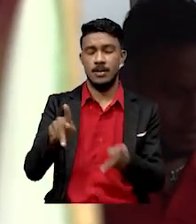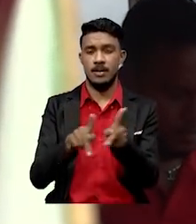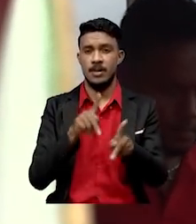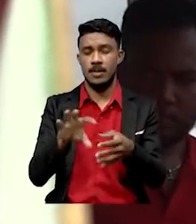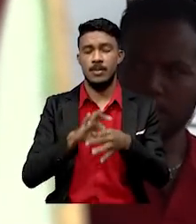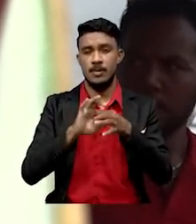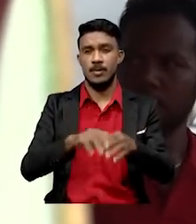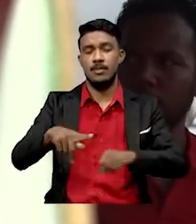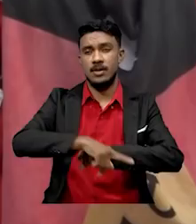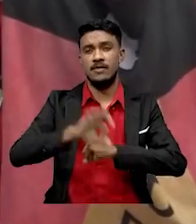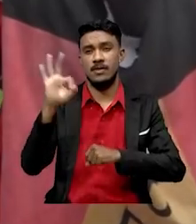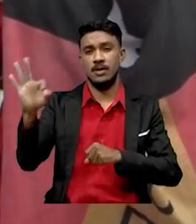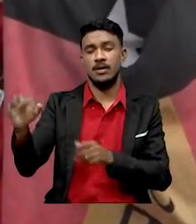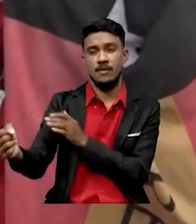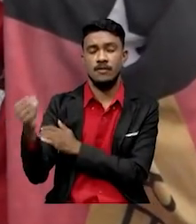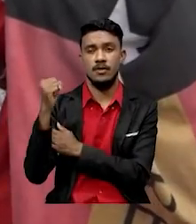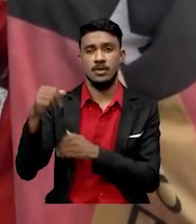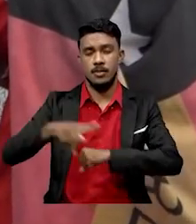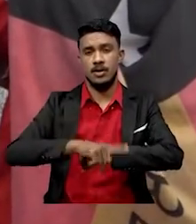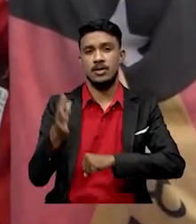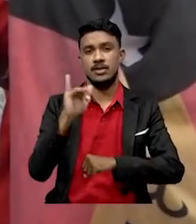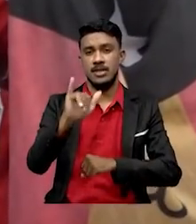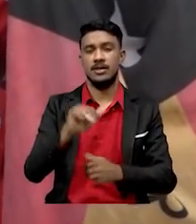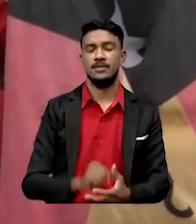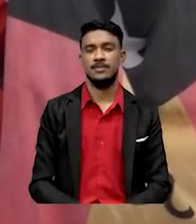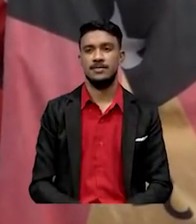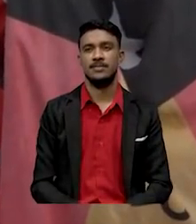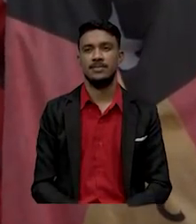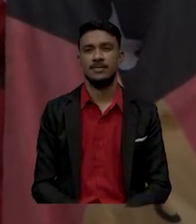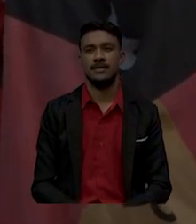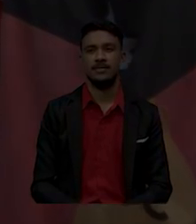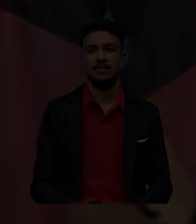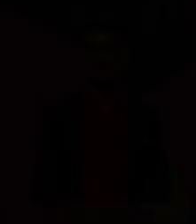no aliado ka força política Siram. Adérito Ximenes, bem-vindo Ximenes, GMN.